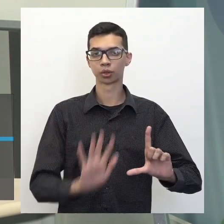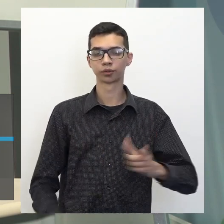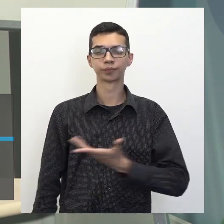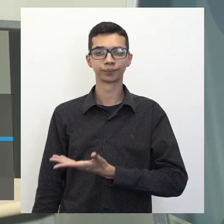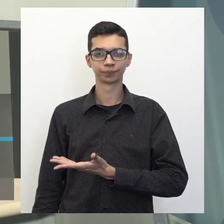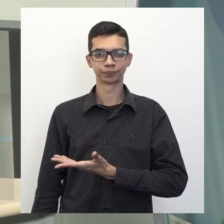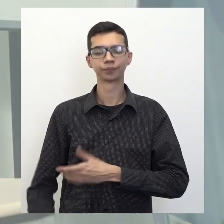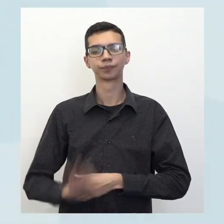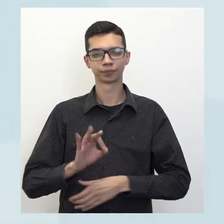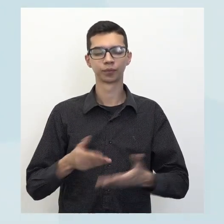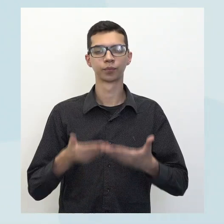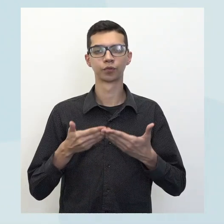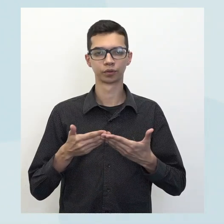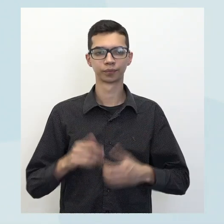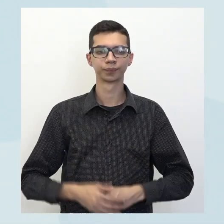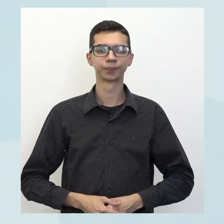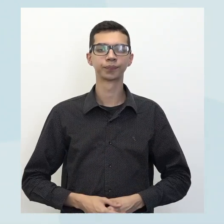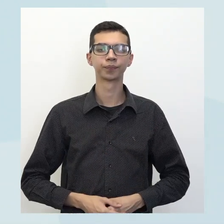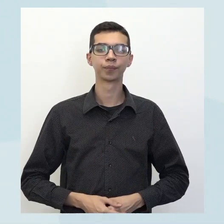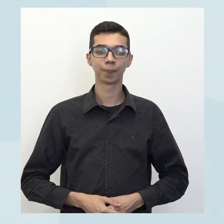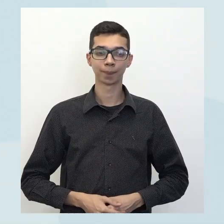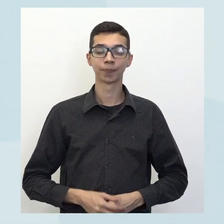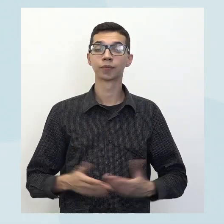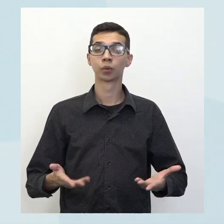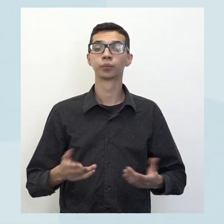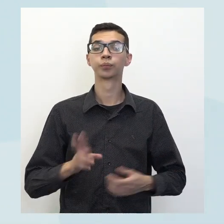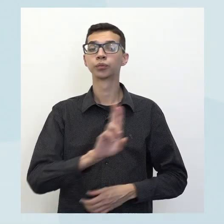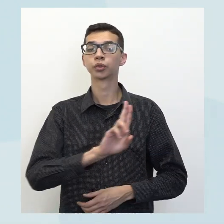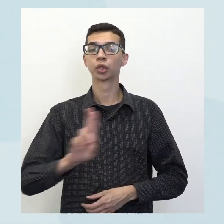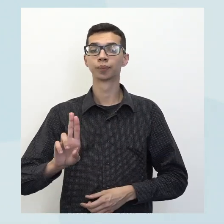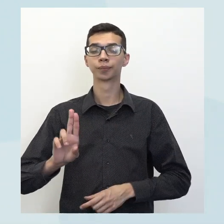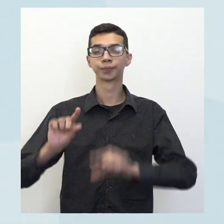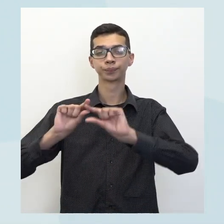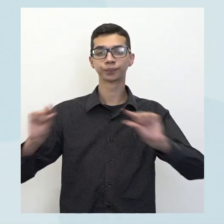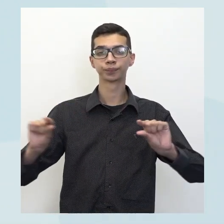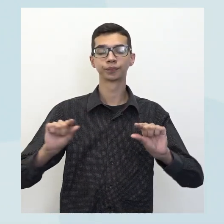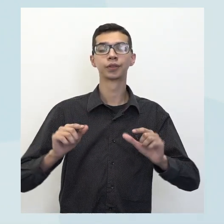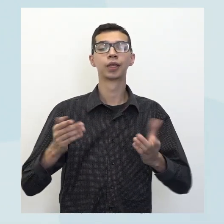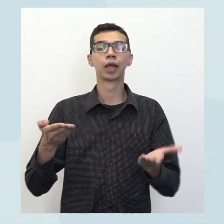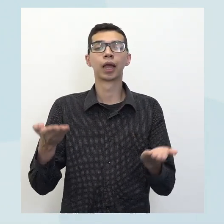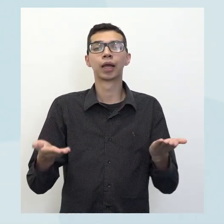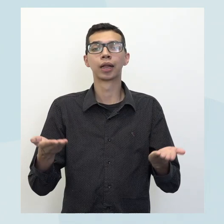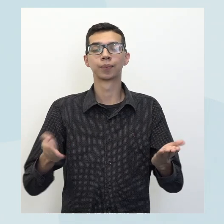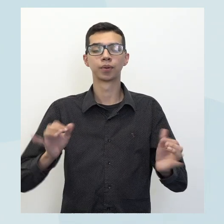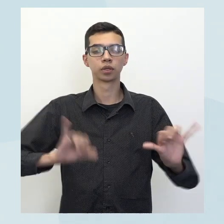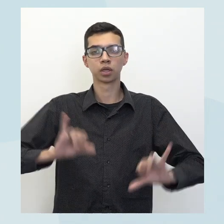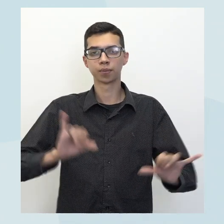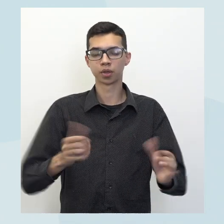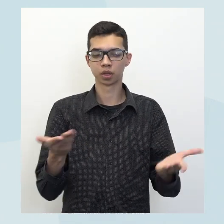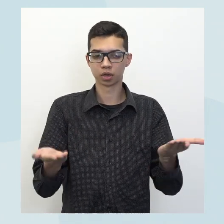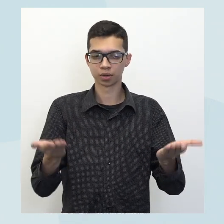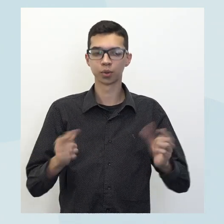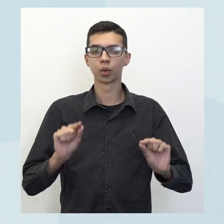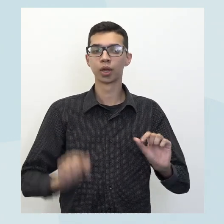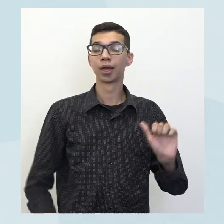Isso aí, por favor, pode pôr na tela, por gentileza. Eu tenho o equilíbrio químico, né? Que eu tenho lá o reagente A se misturando com o reagente B, me dando o